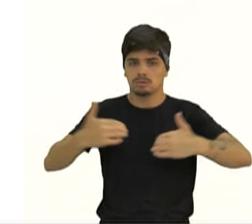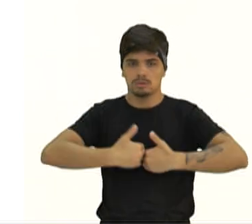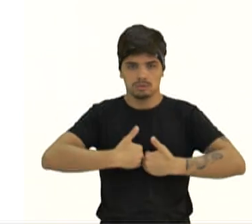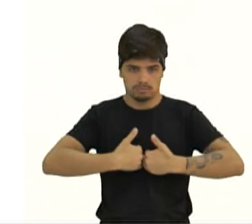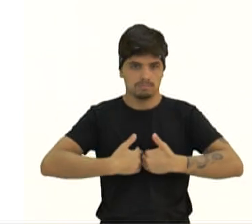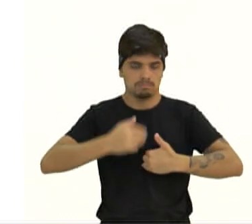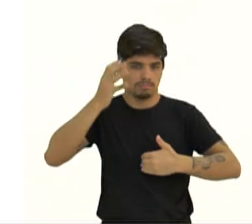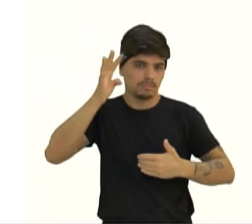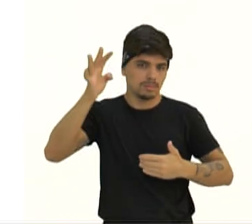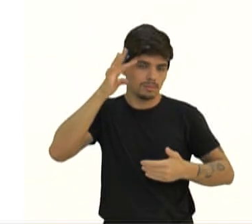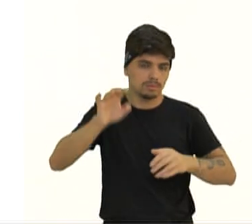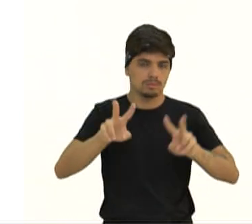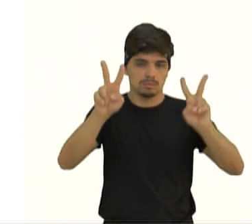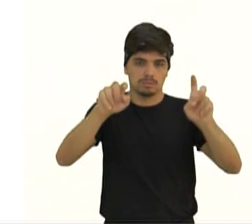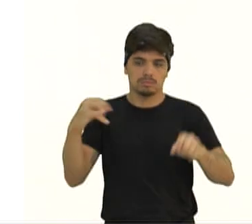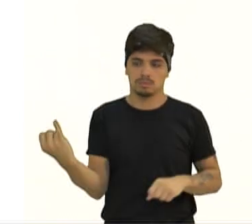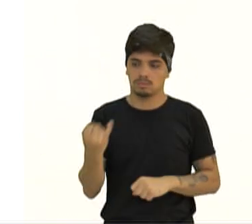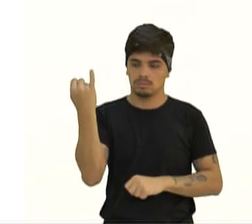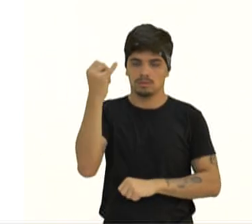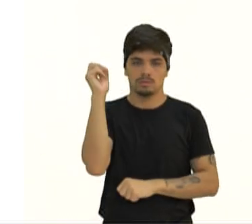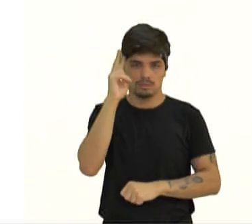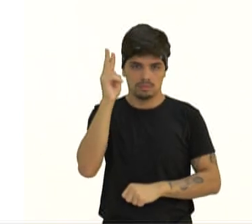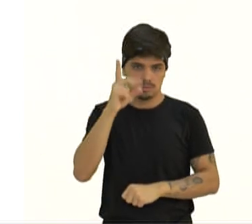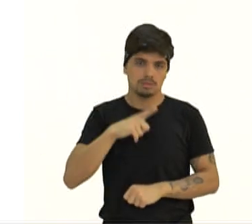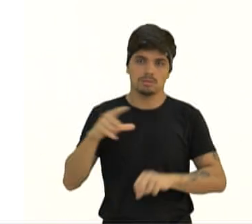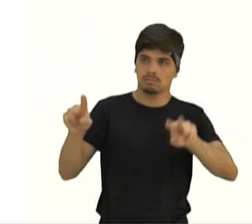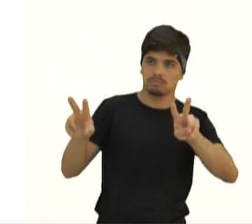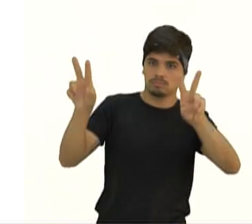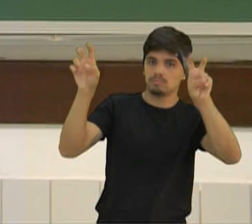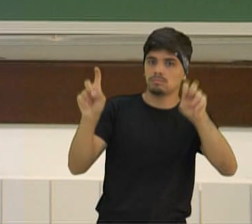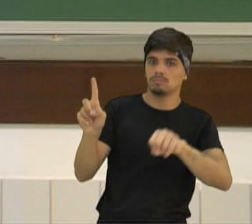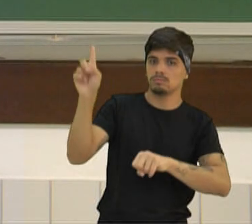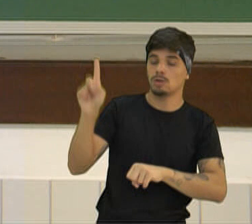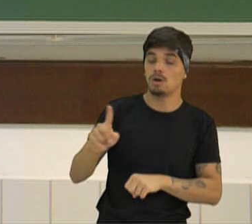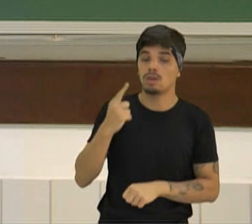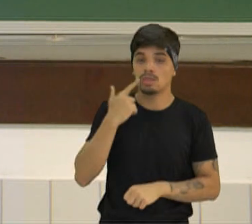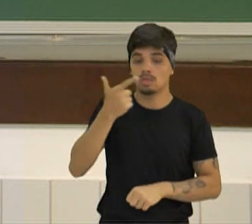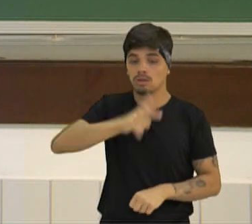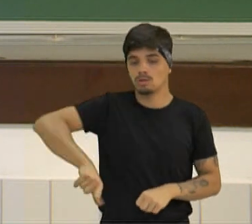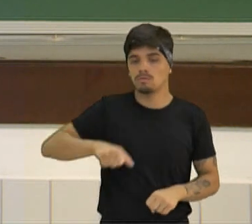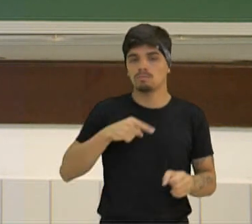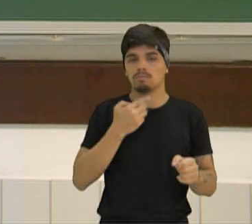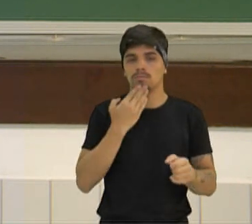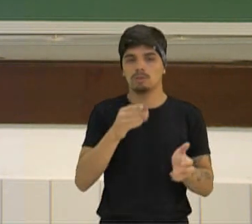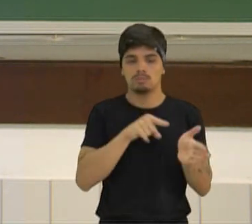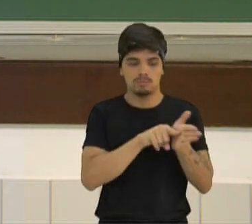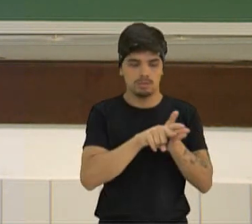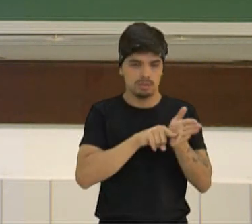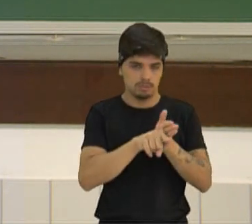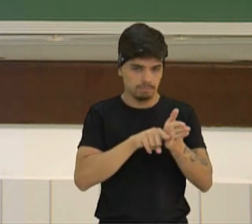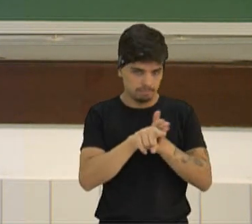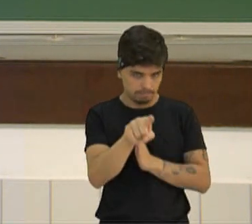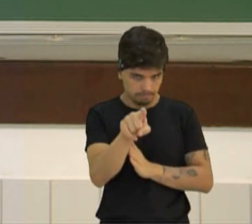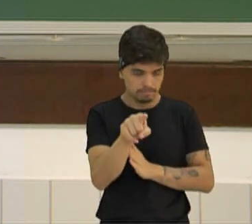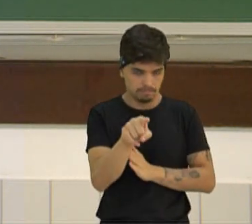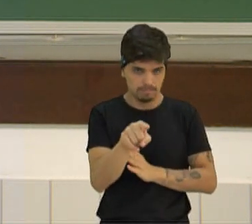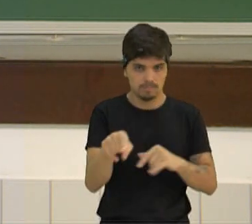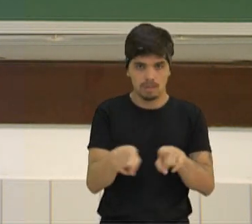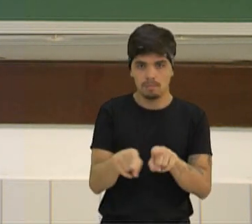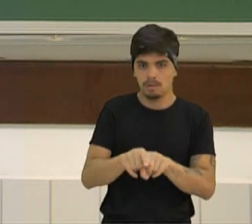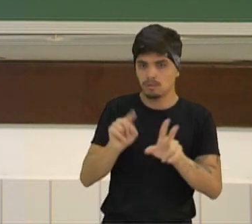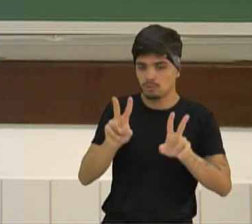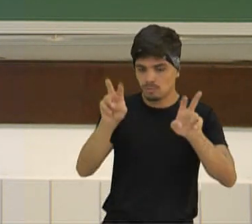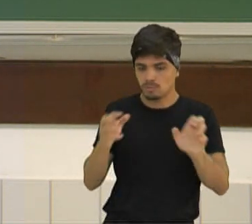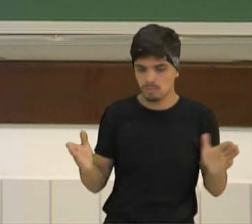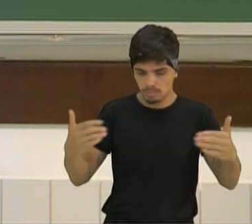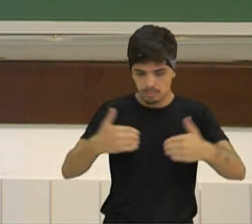refletimos sobre a importância de histórias que tratam desse tema novamente vou pedir para vocês pesquisem sobre o autismo e vão